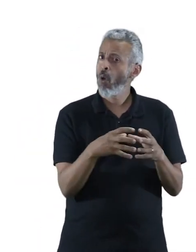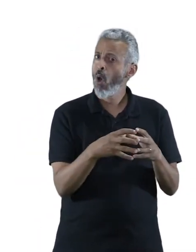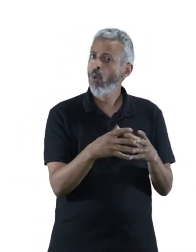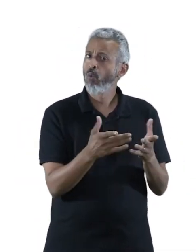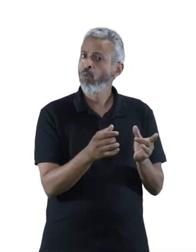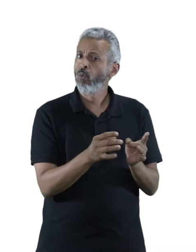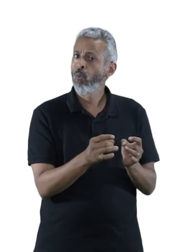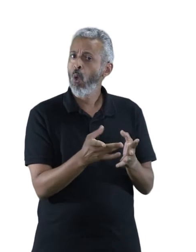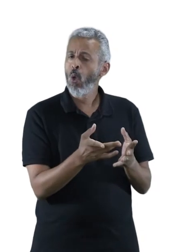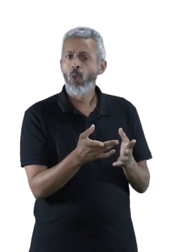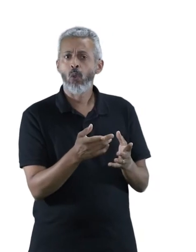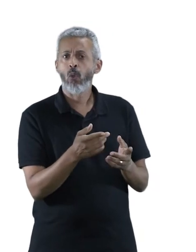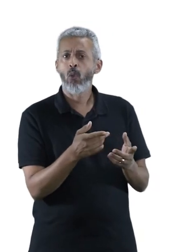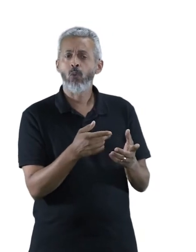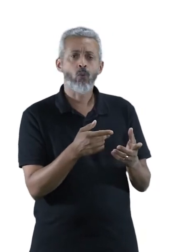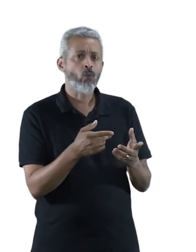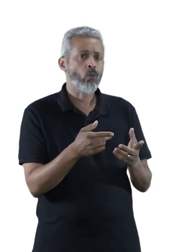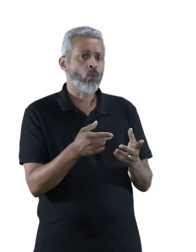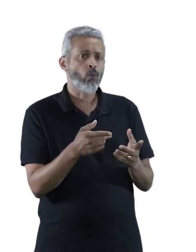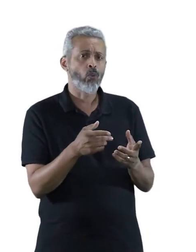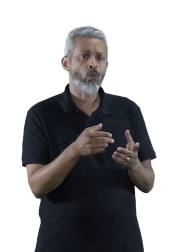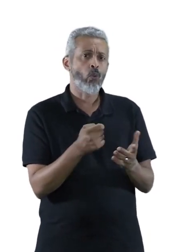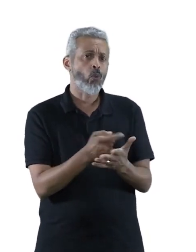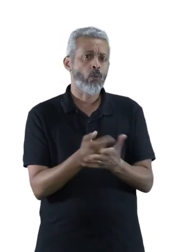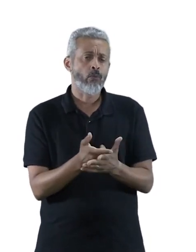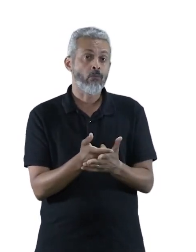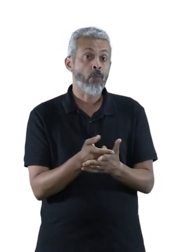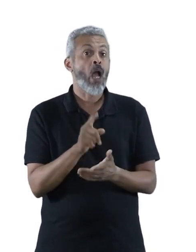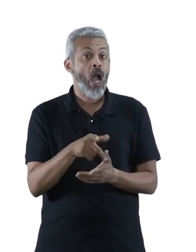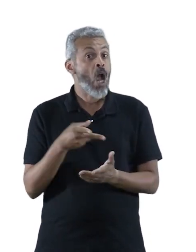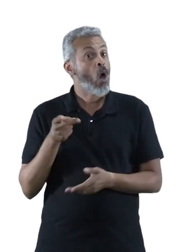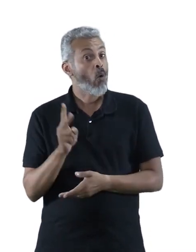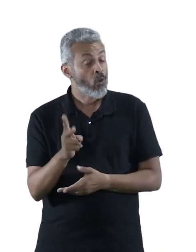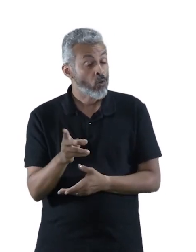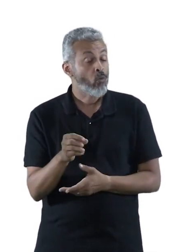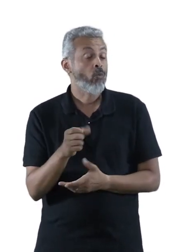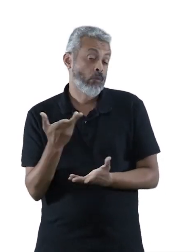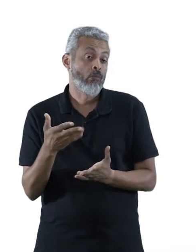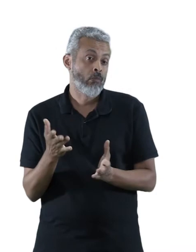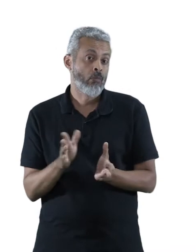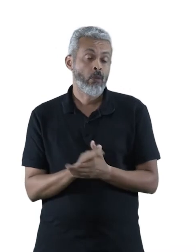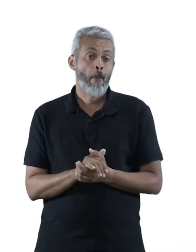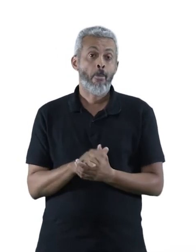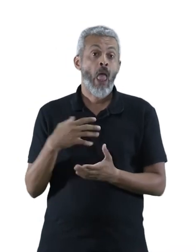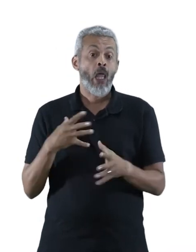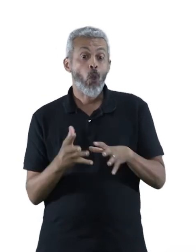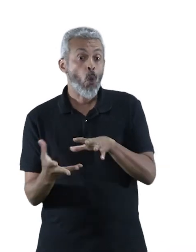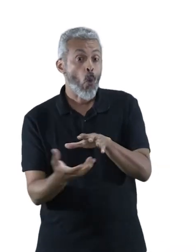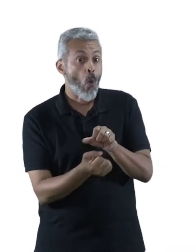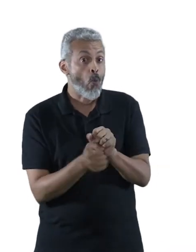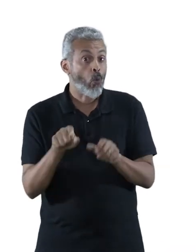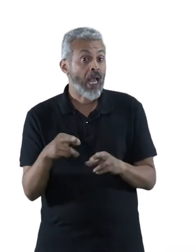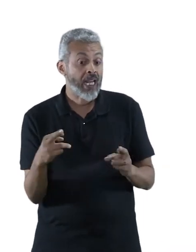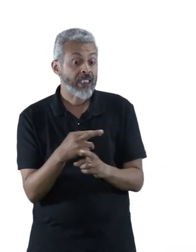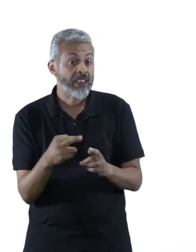Mas a integração dos países continua, mesmo com a saída do Reino Unido. Na maior parte do mundo,